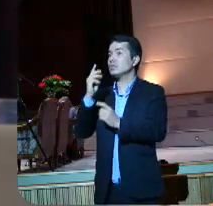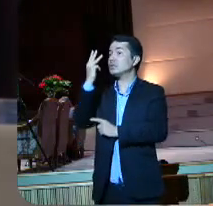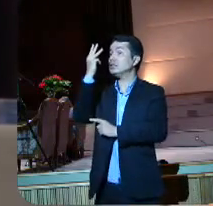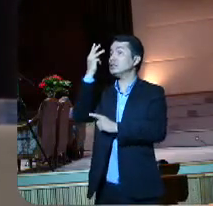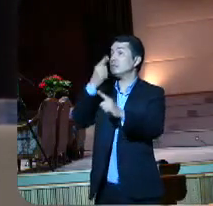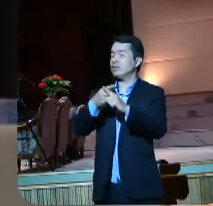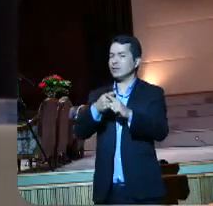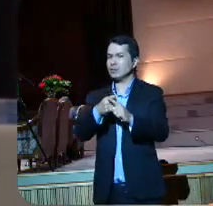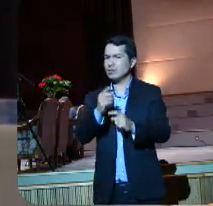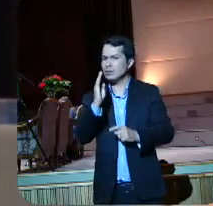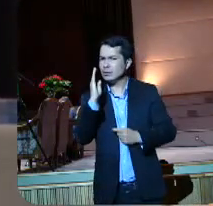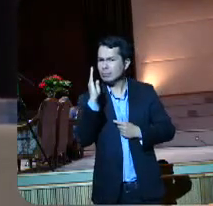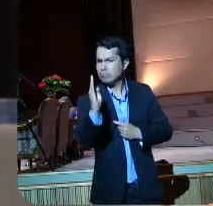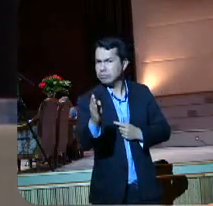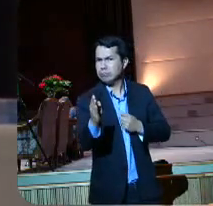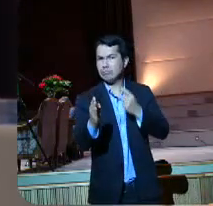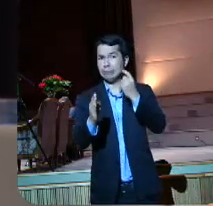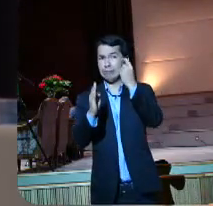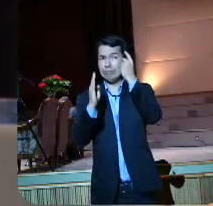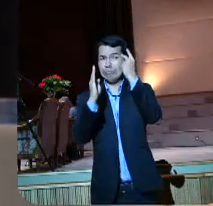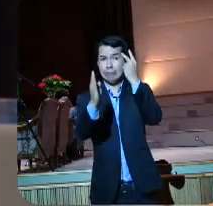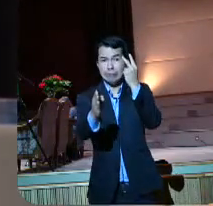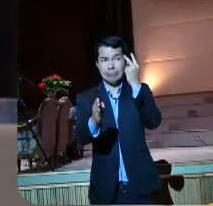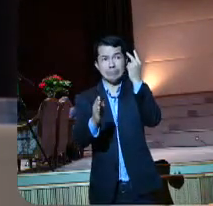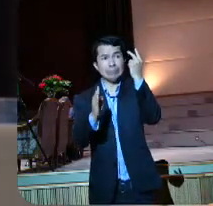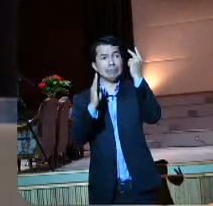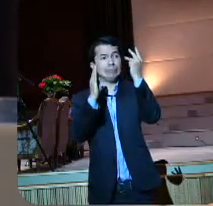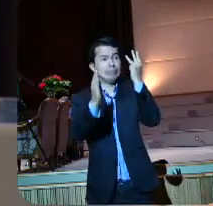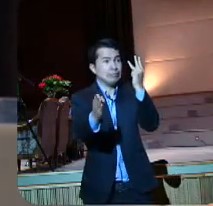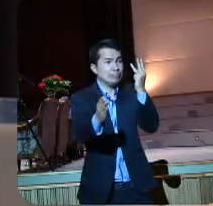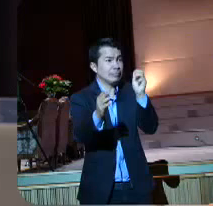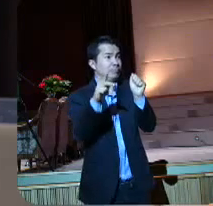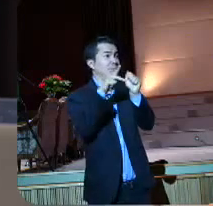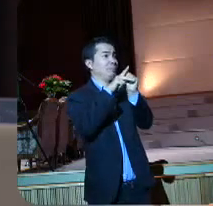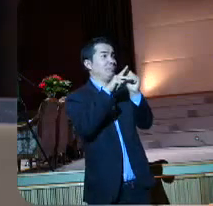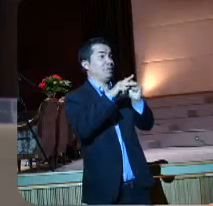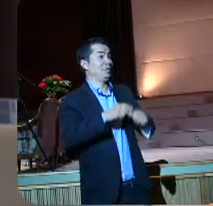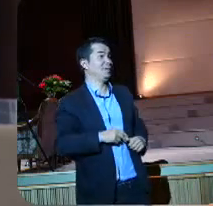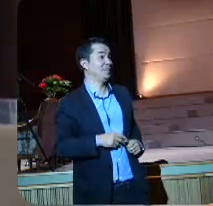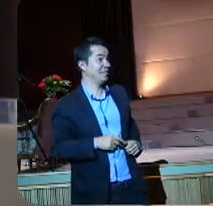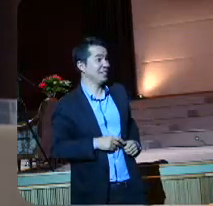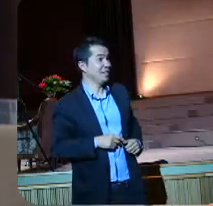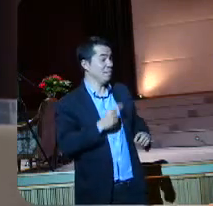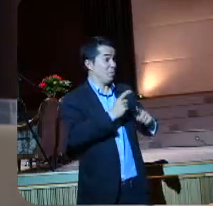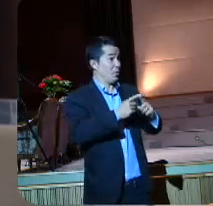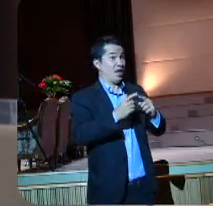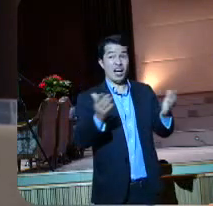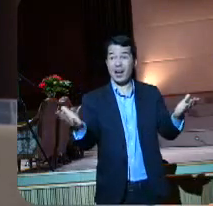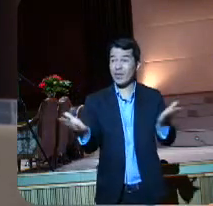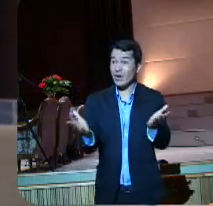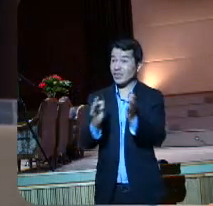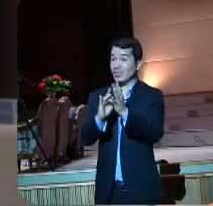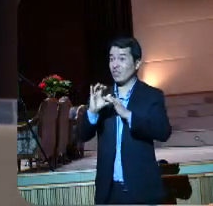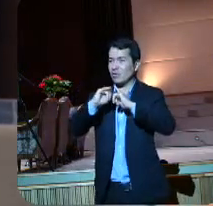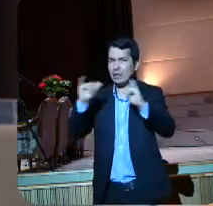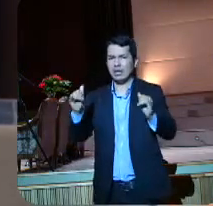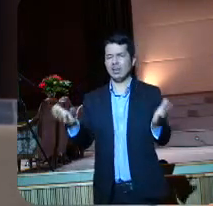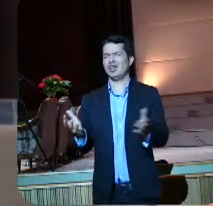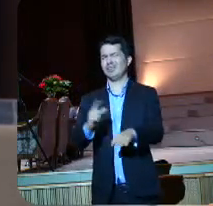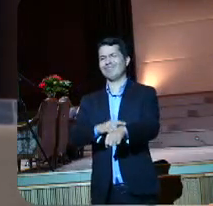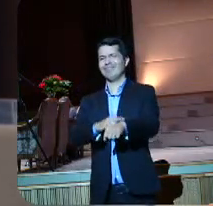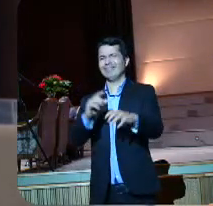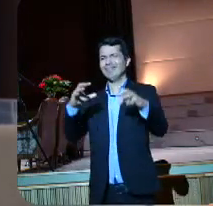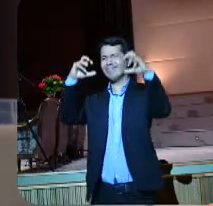isso. Jesus vai e volta, até que na terceira vez ele diz: basta, a hora das trevas chegou, não dá